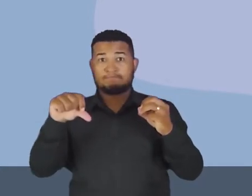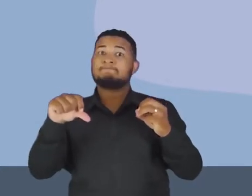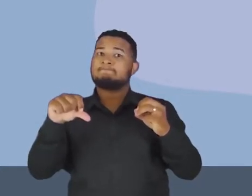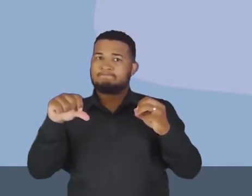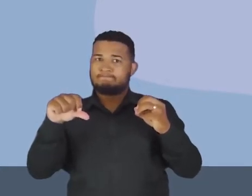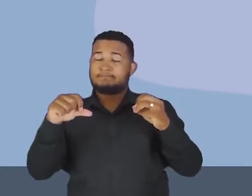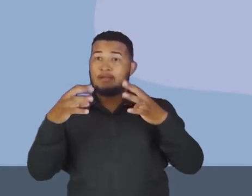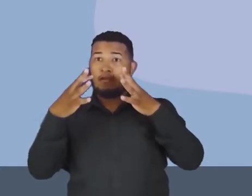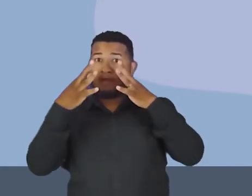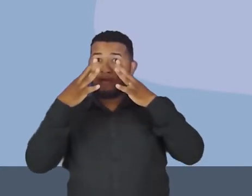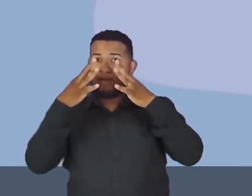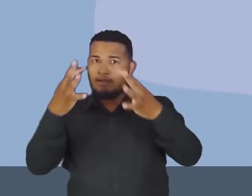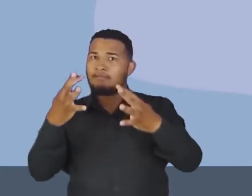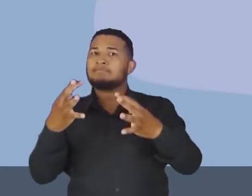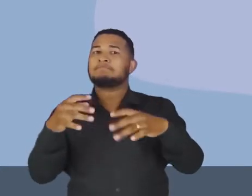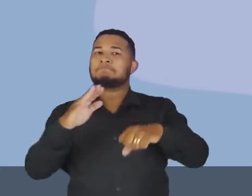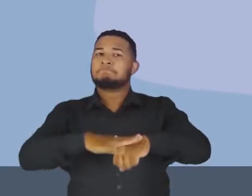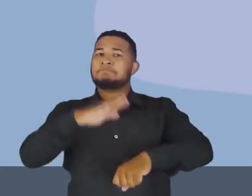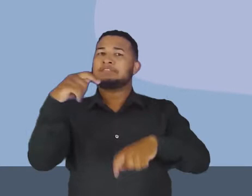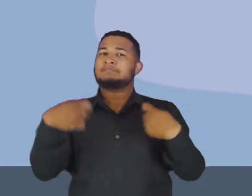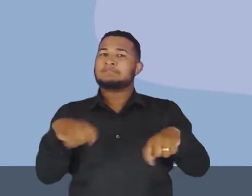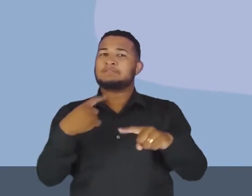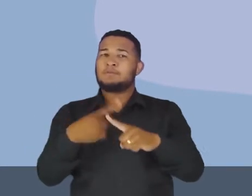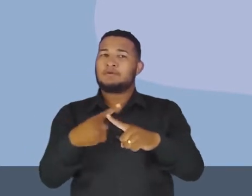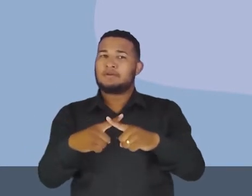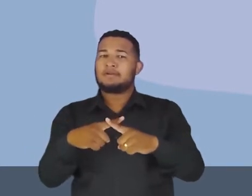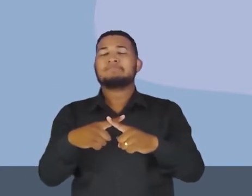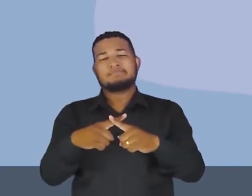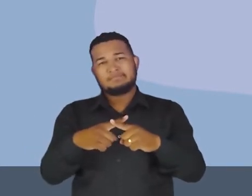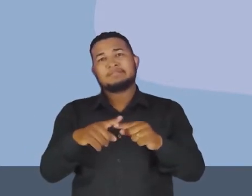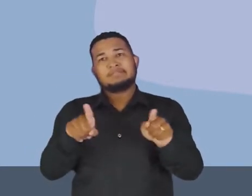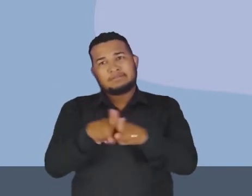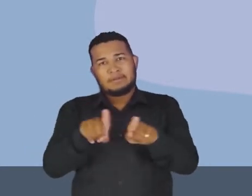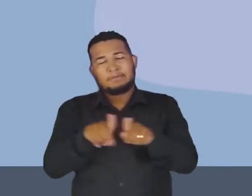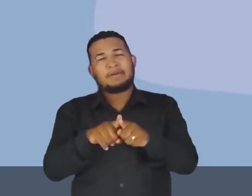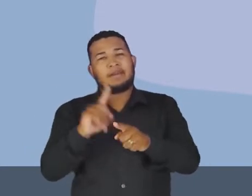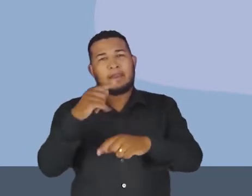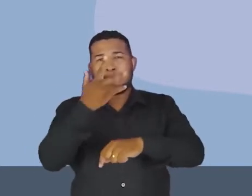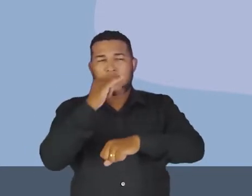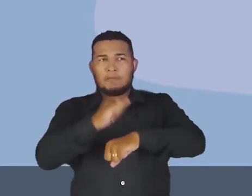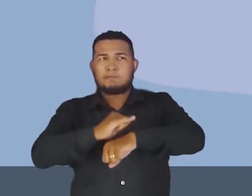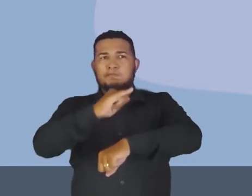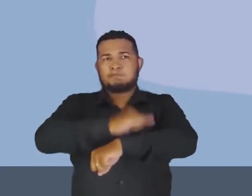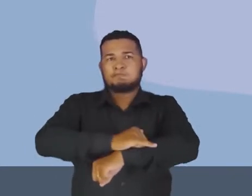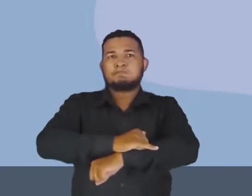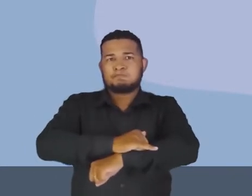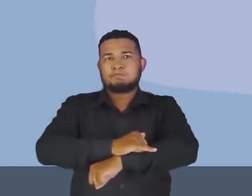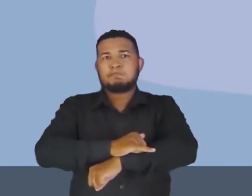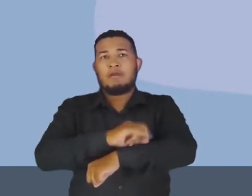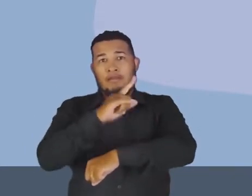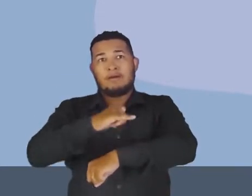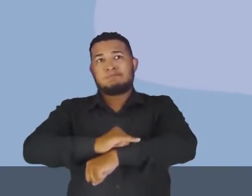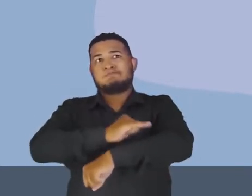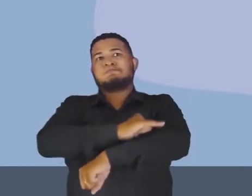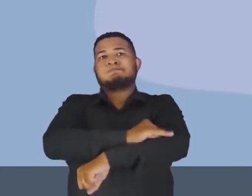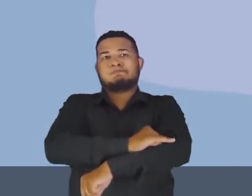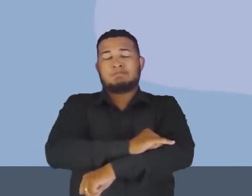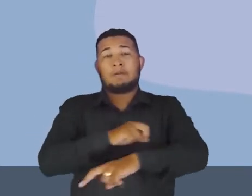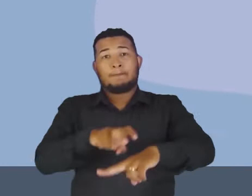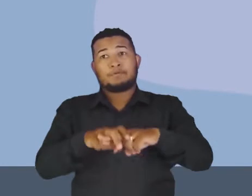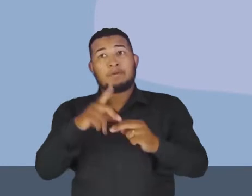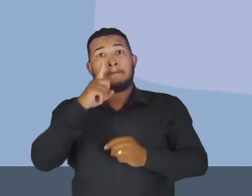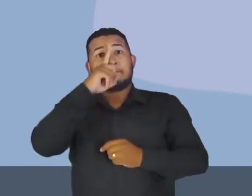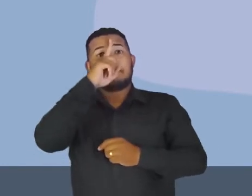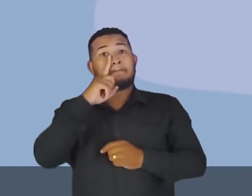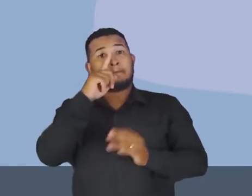um pouquinho mais atento, porque a sua classificação, claro, ainda é considerado obesidade, e perceba que o risco para a